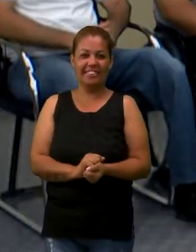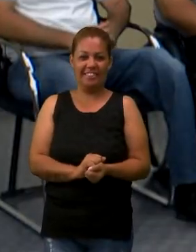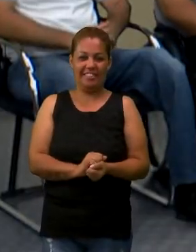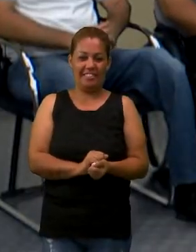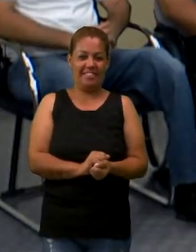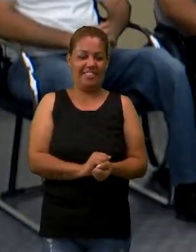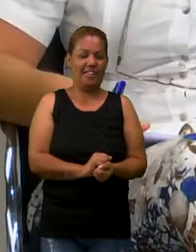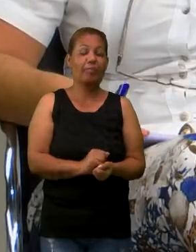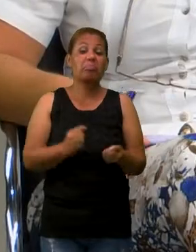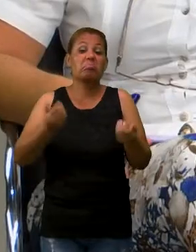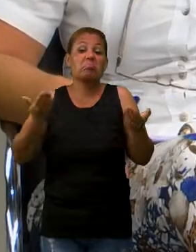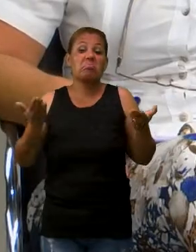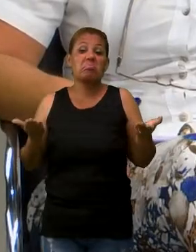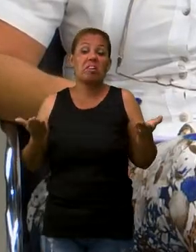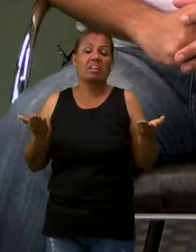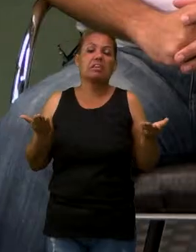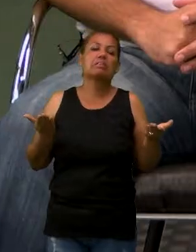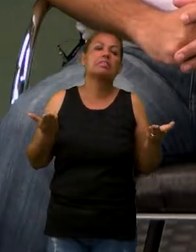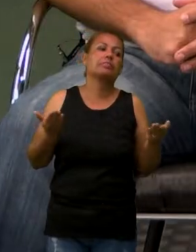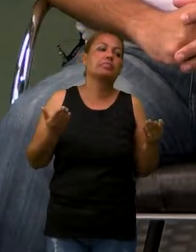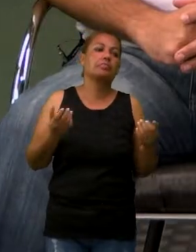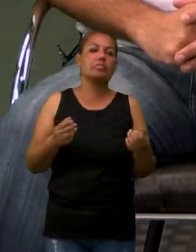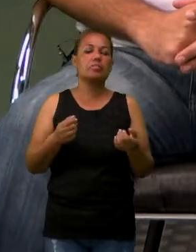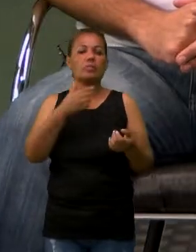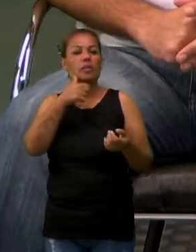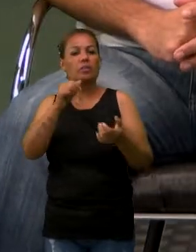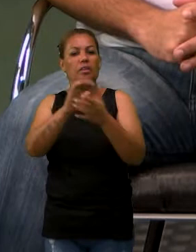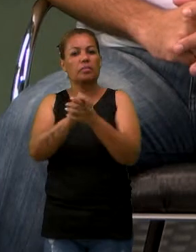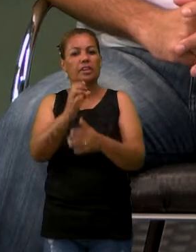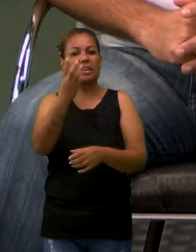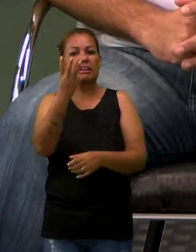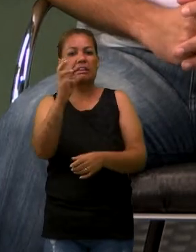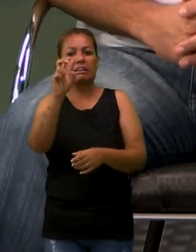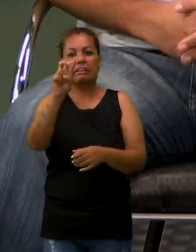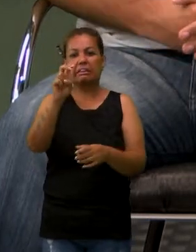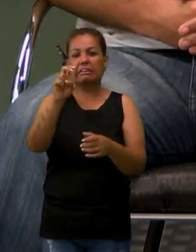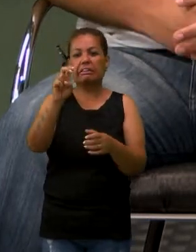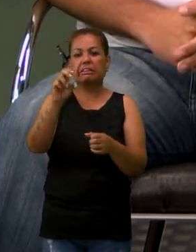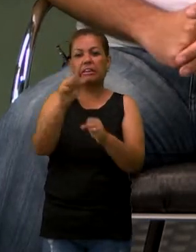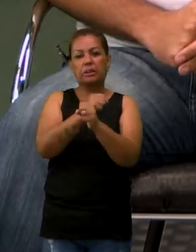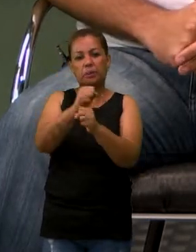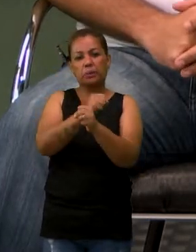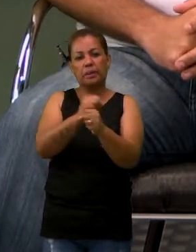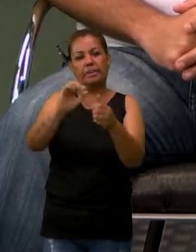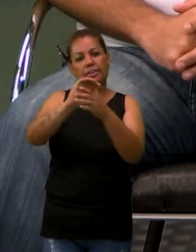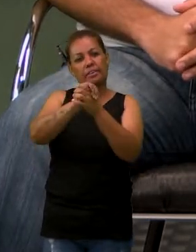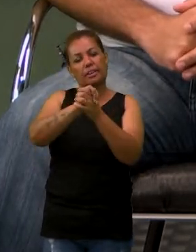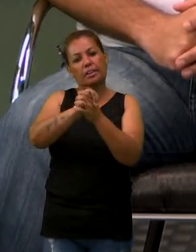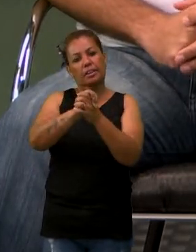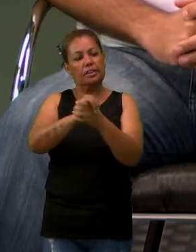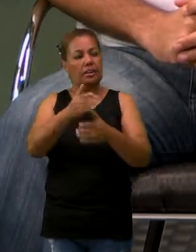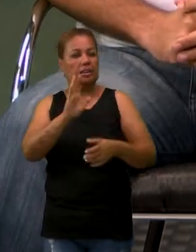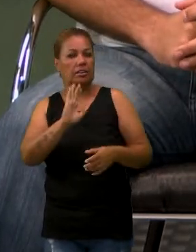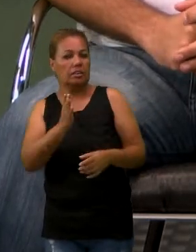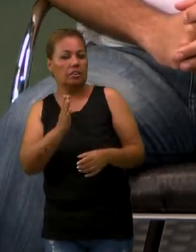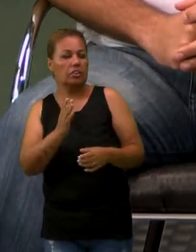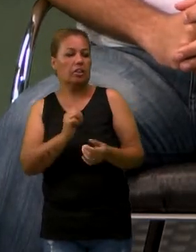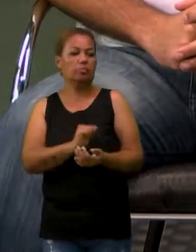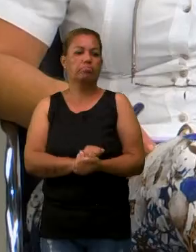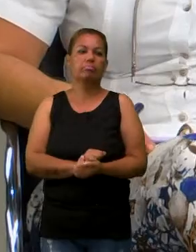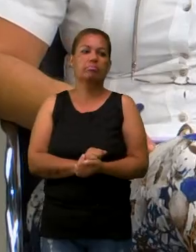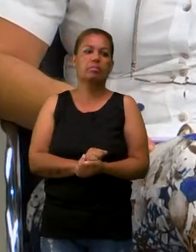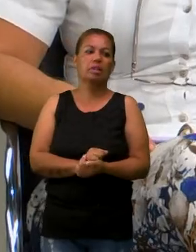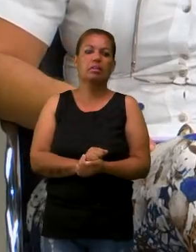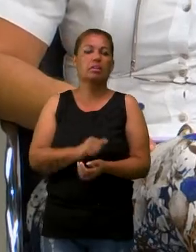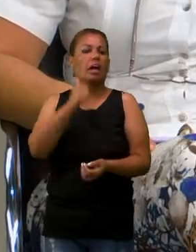mas não no caso foi a mesma esposa já tem 35 anos então acho que em 38 ela que fazer é a gente